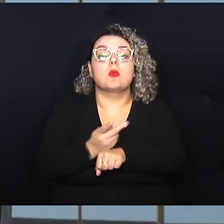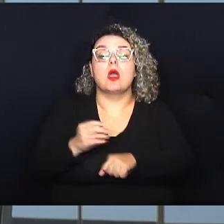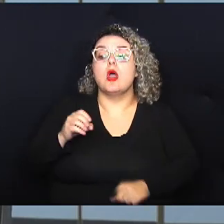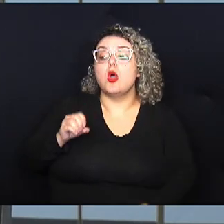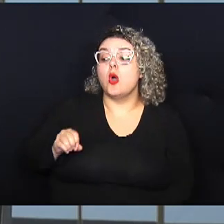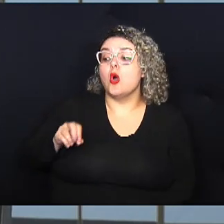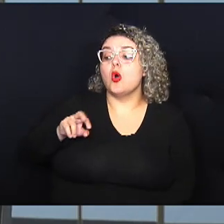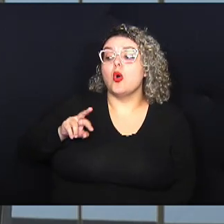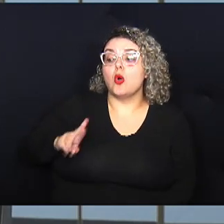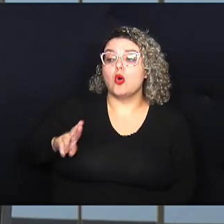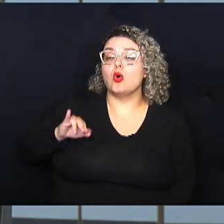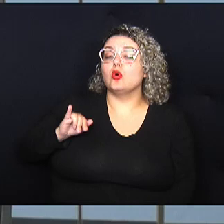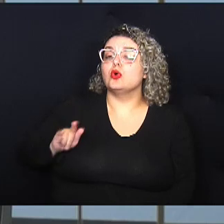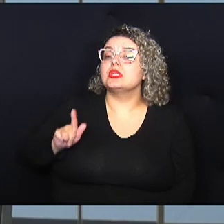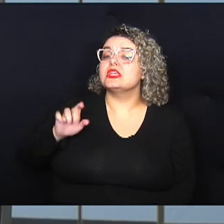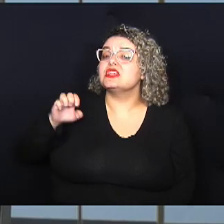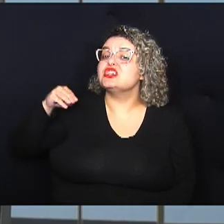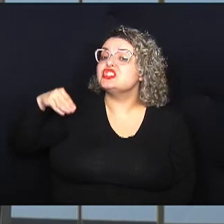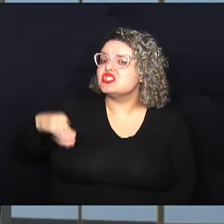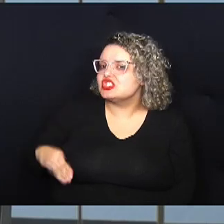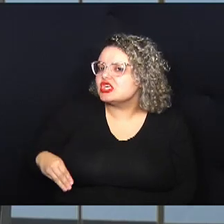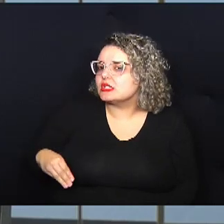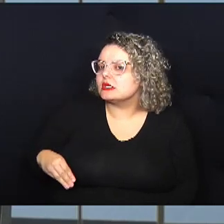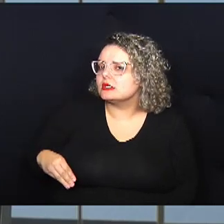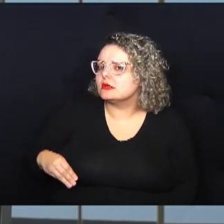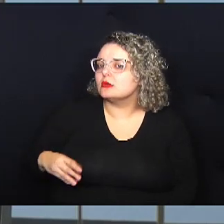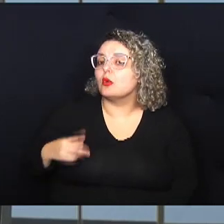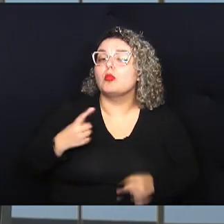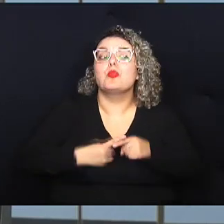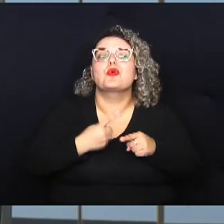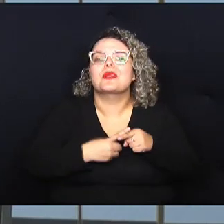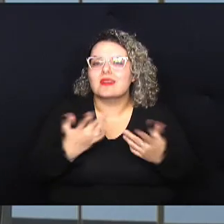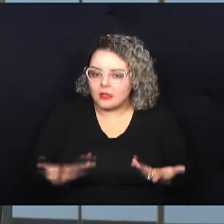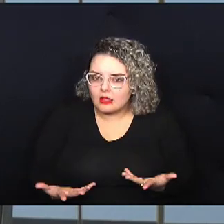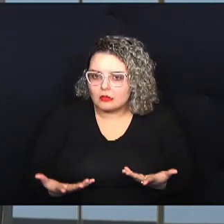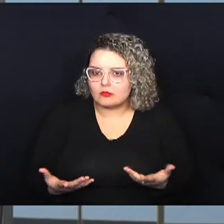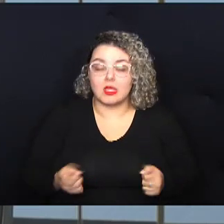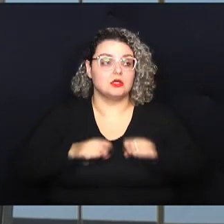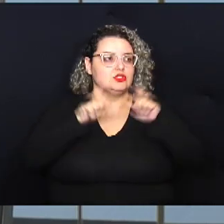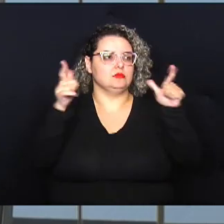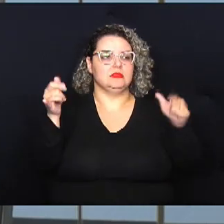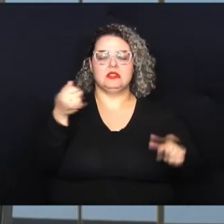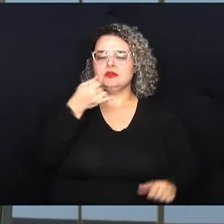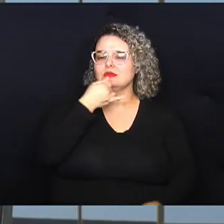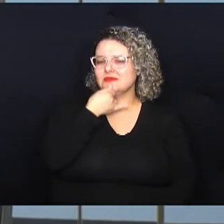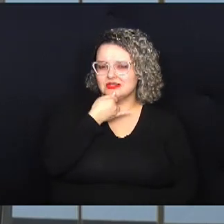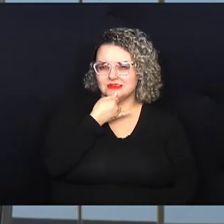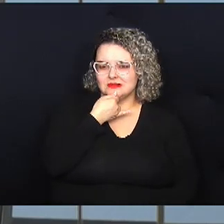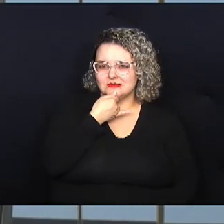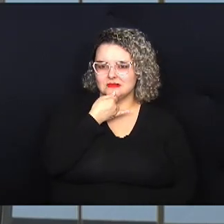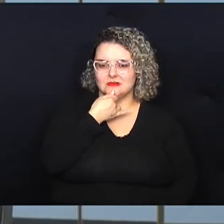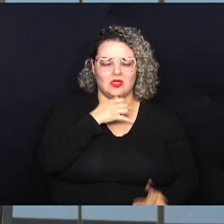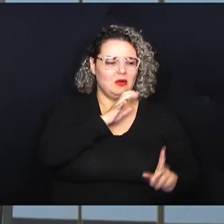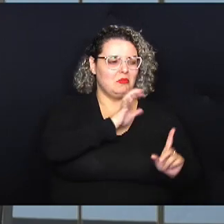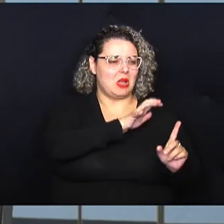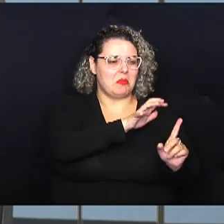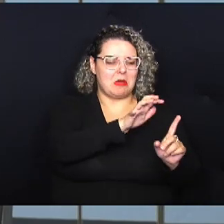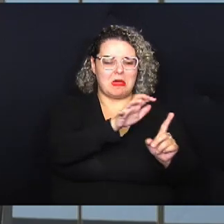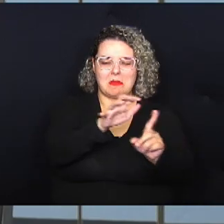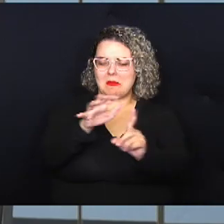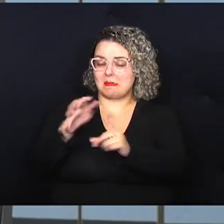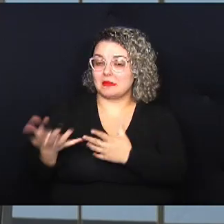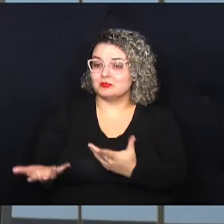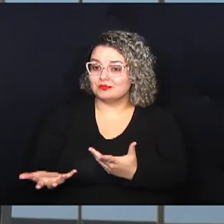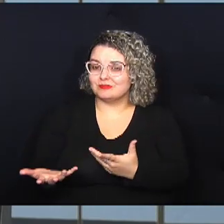Porque as pessoas, agora de manhã eu estou triste, ok. Aquela tristeza até o final do dia já contaminou um monte de gente que